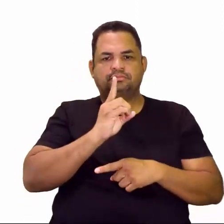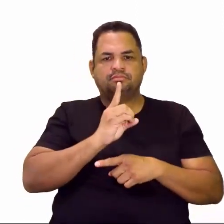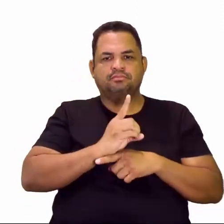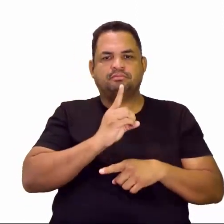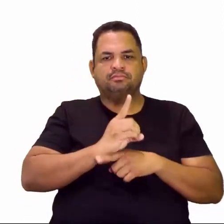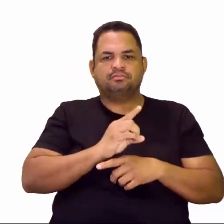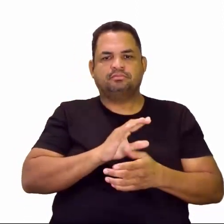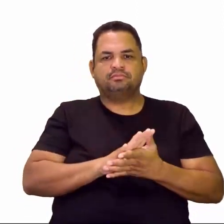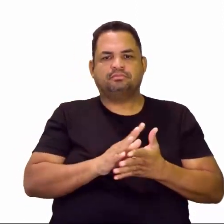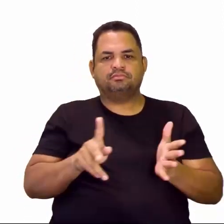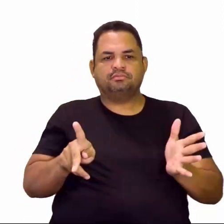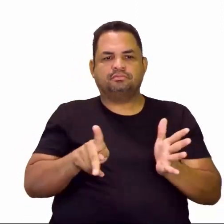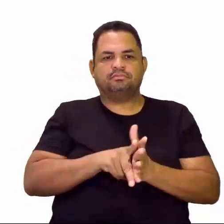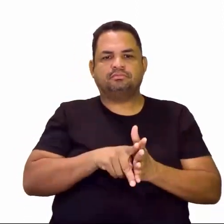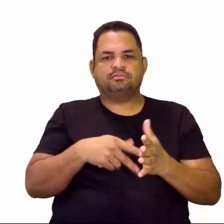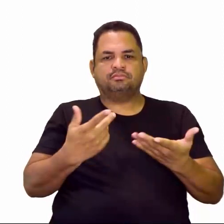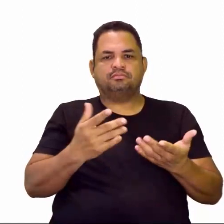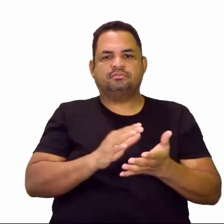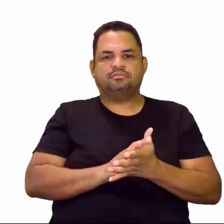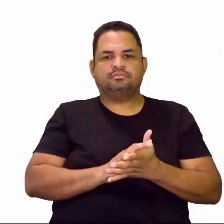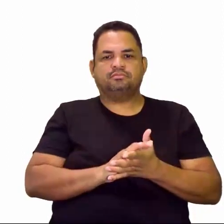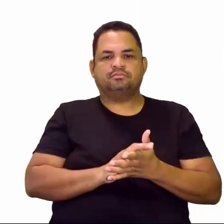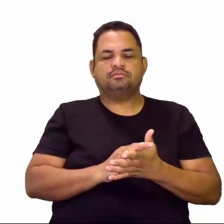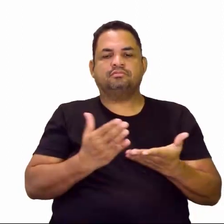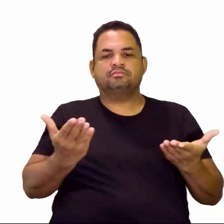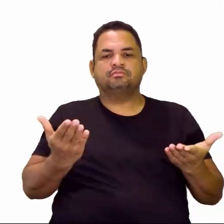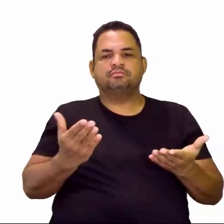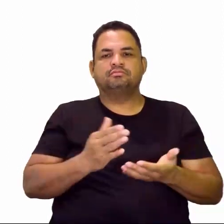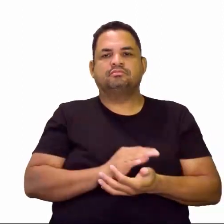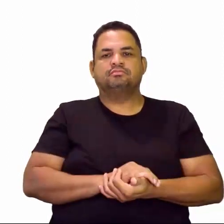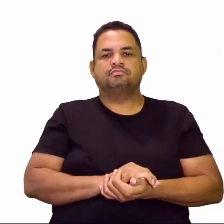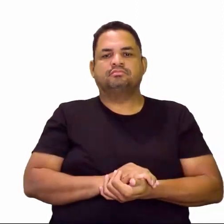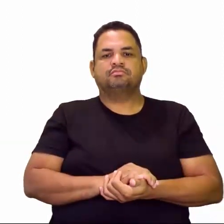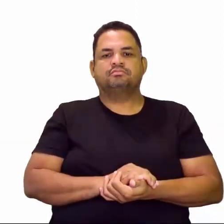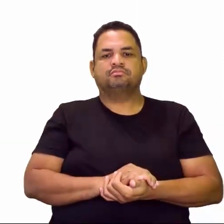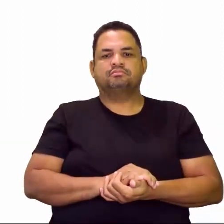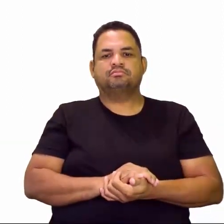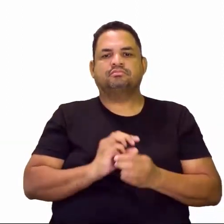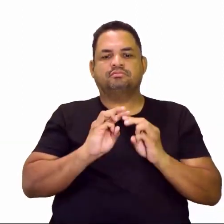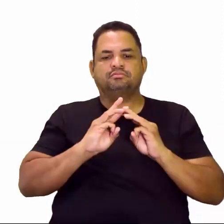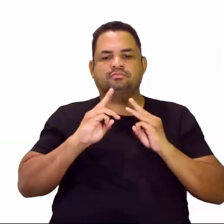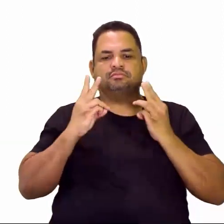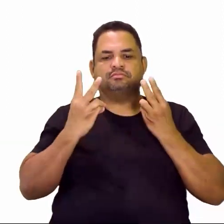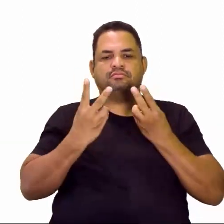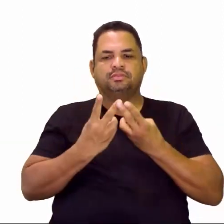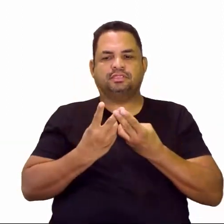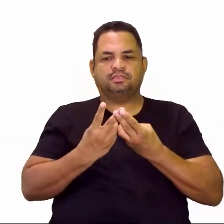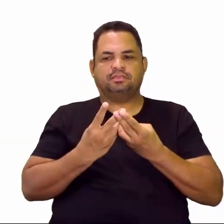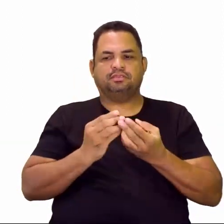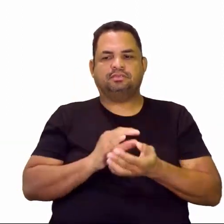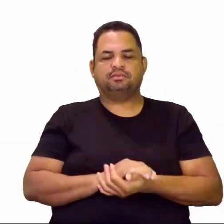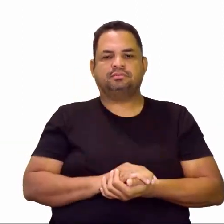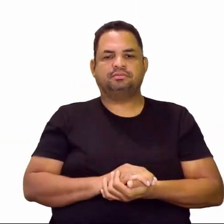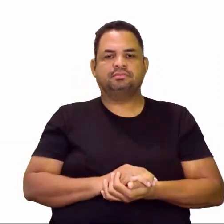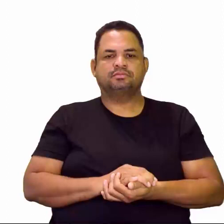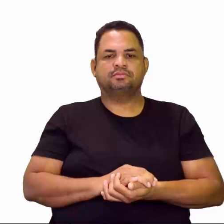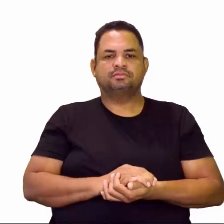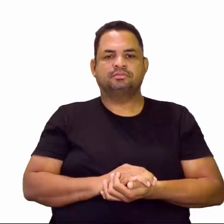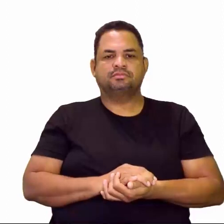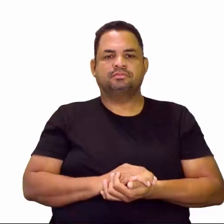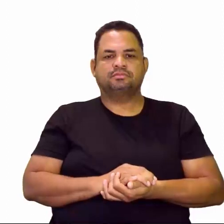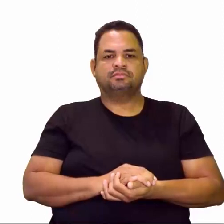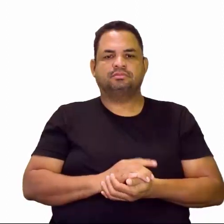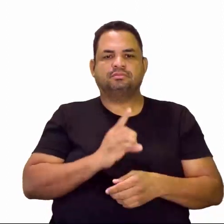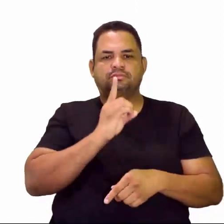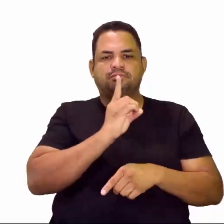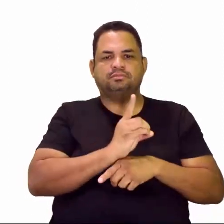densidade é uma propriedade específica da matéria. Olha aí,